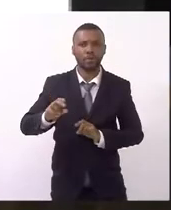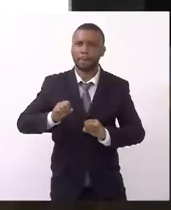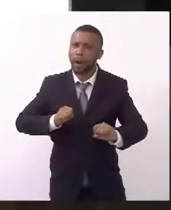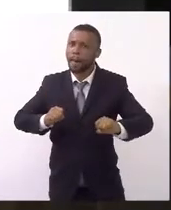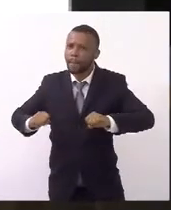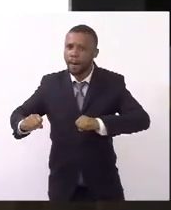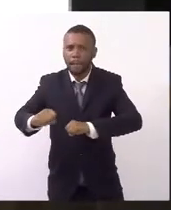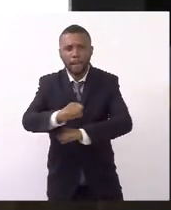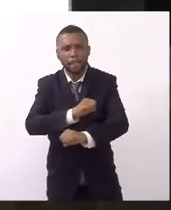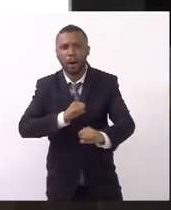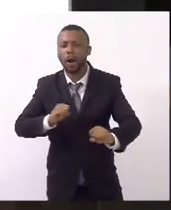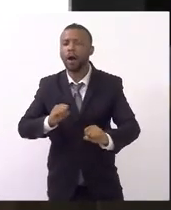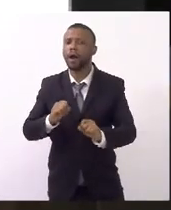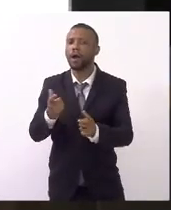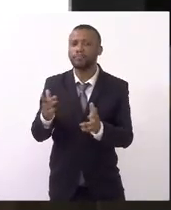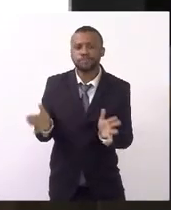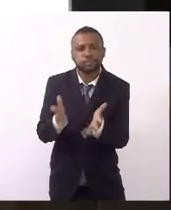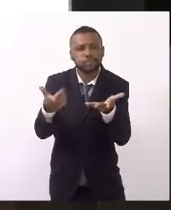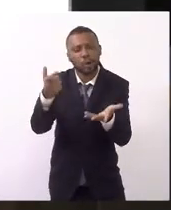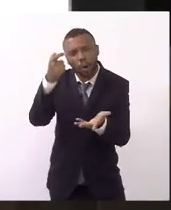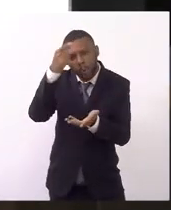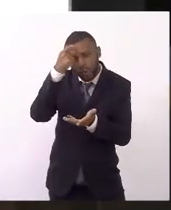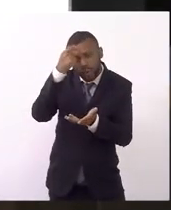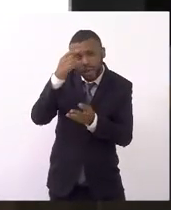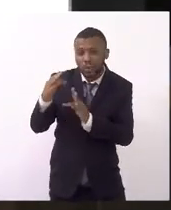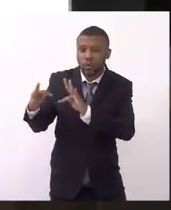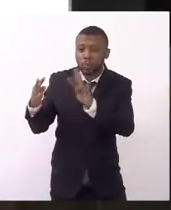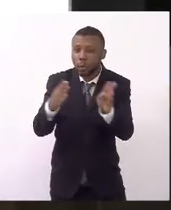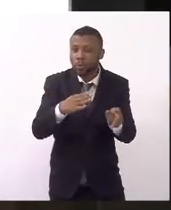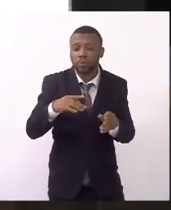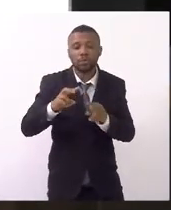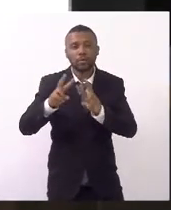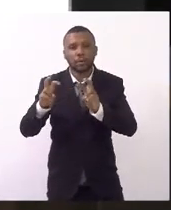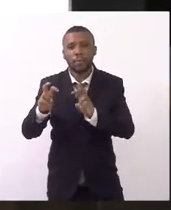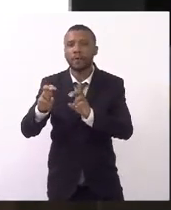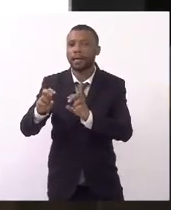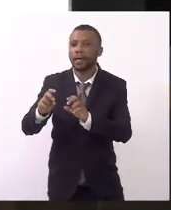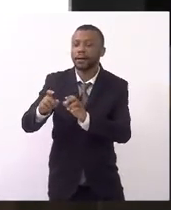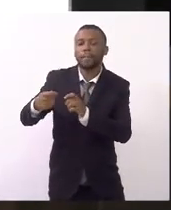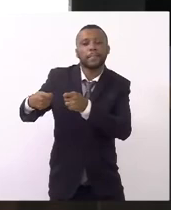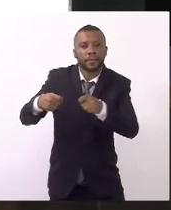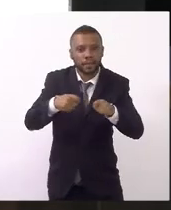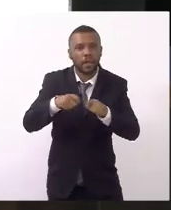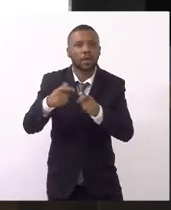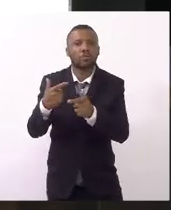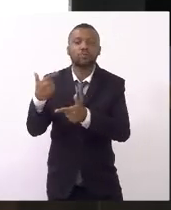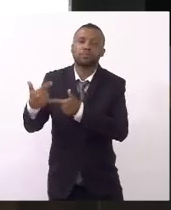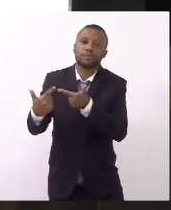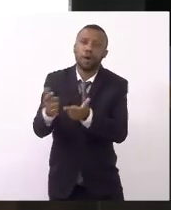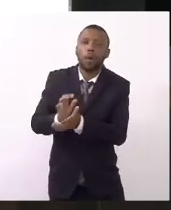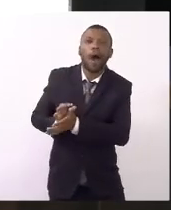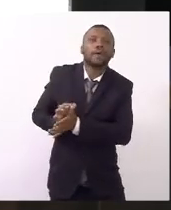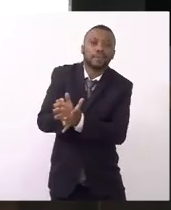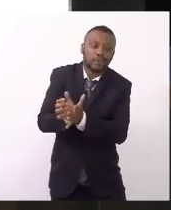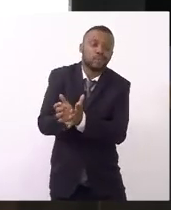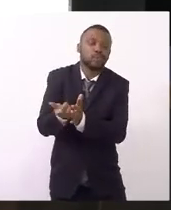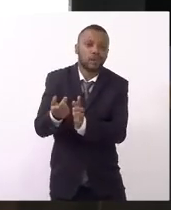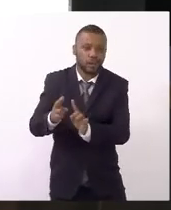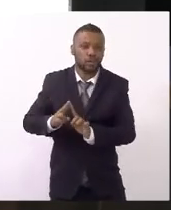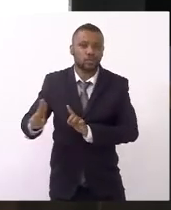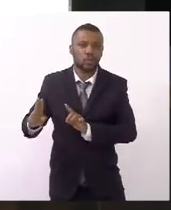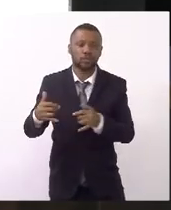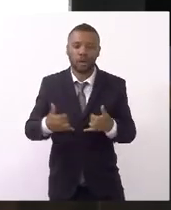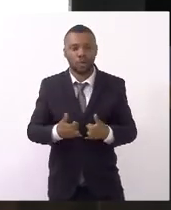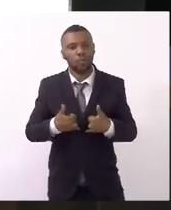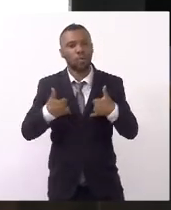busca conscientizar a todos sobre a necessidade do combate ao racismo religioso e institucional é com